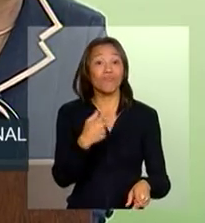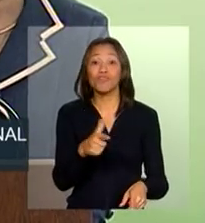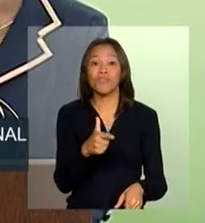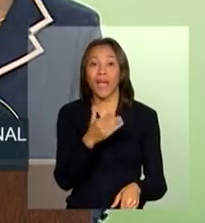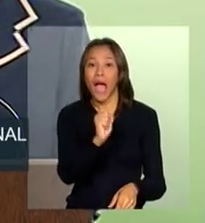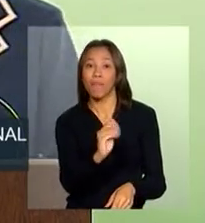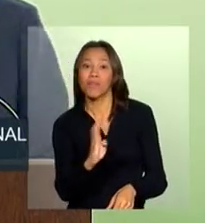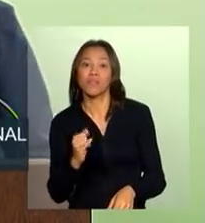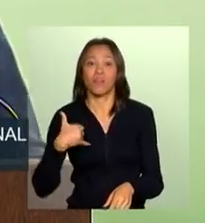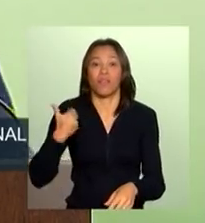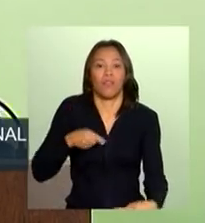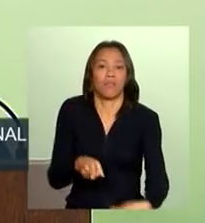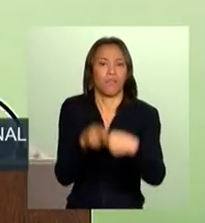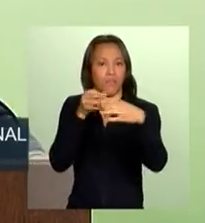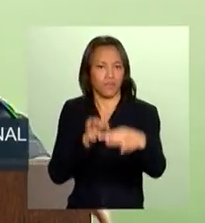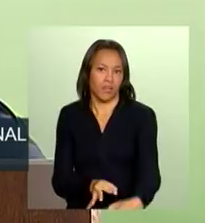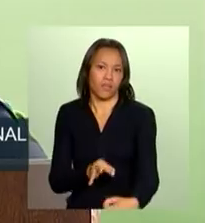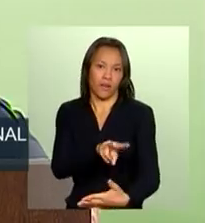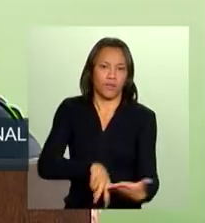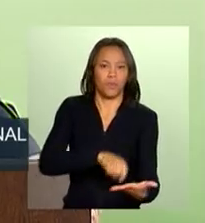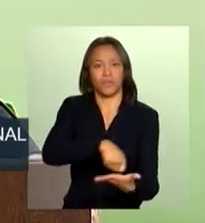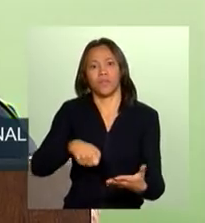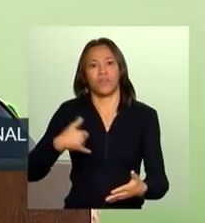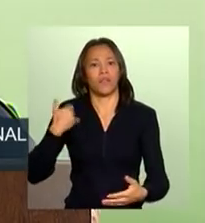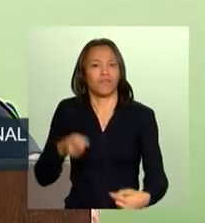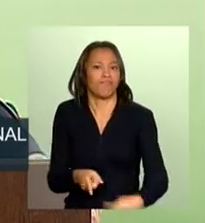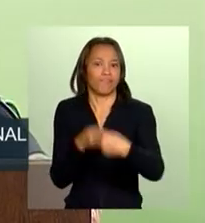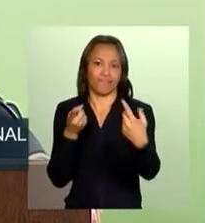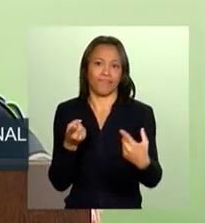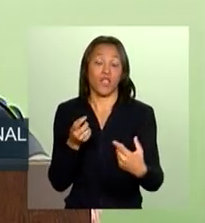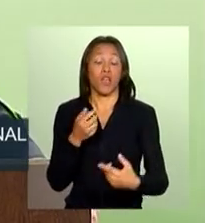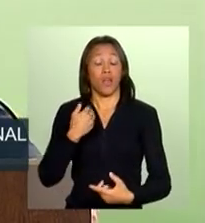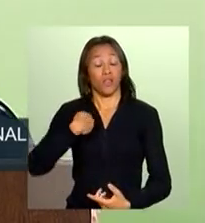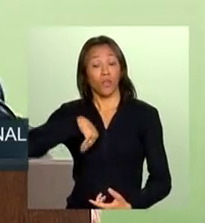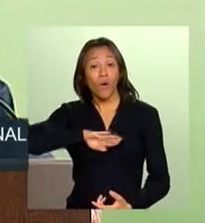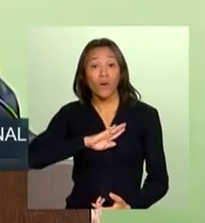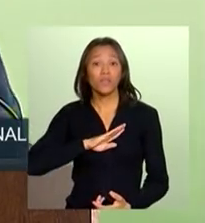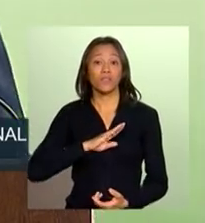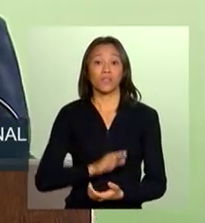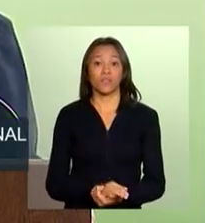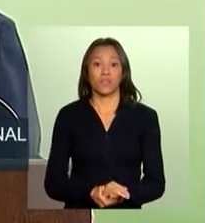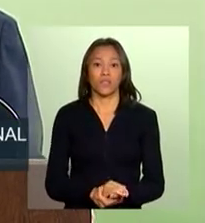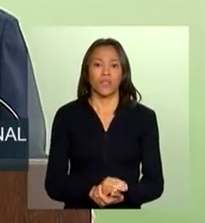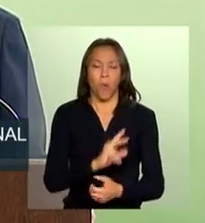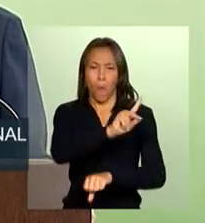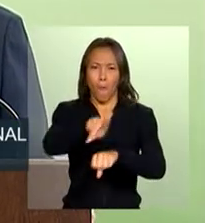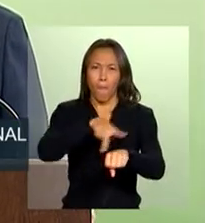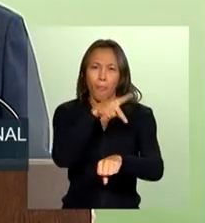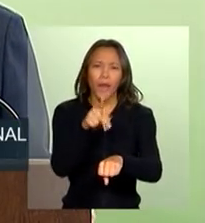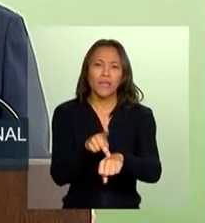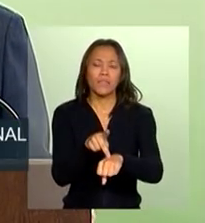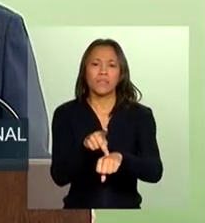certa, nós não seremos um país que gera